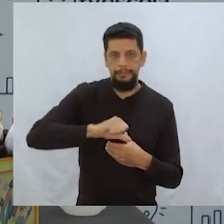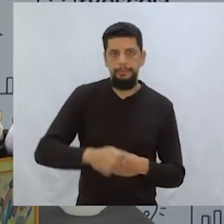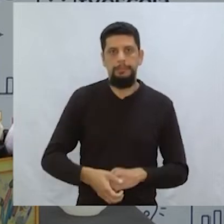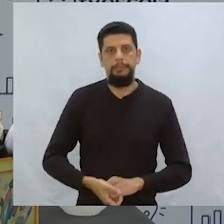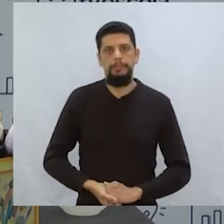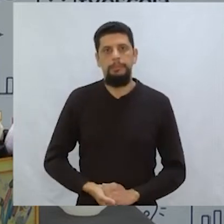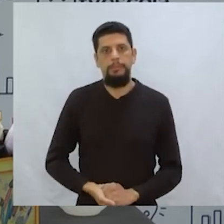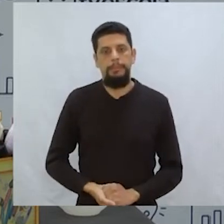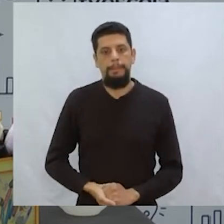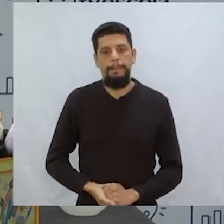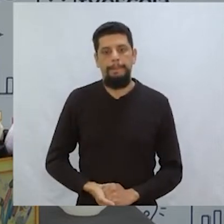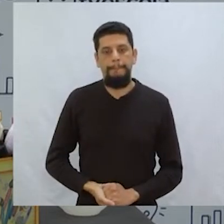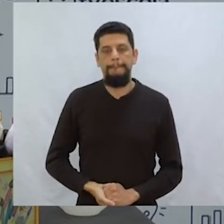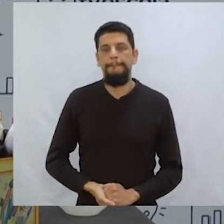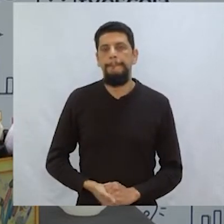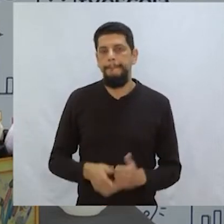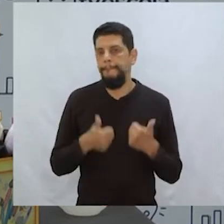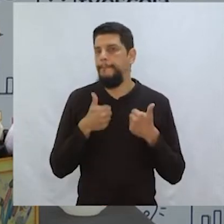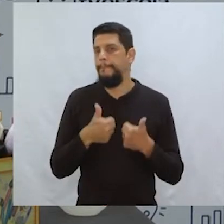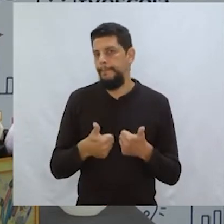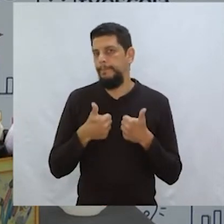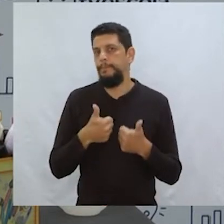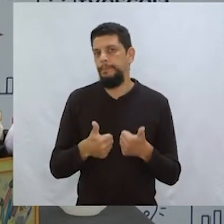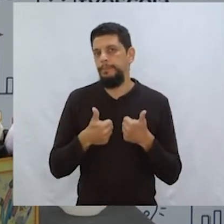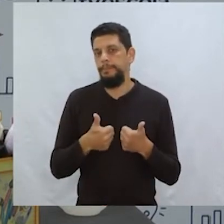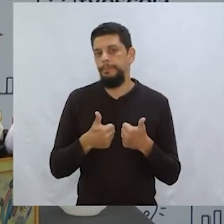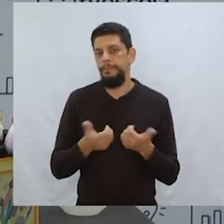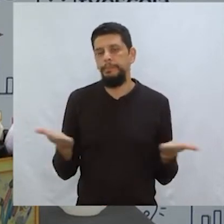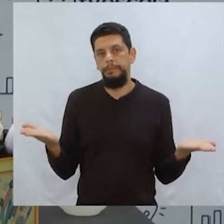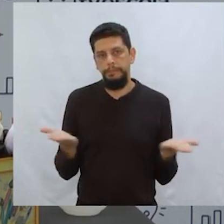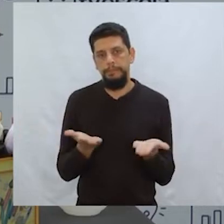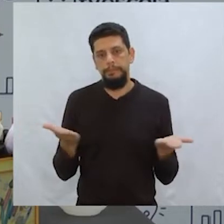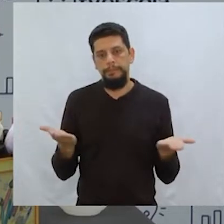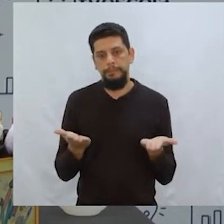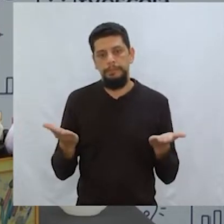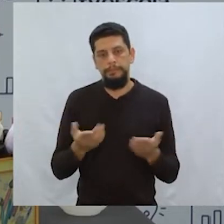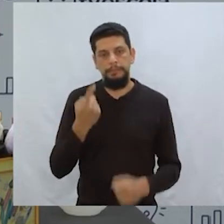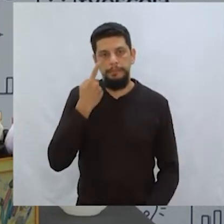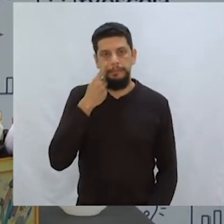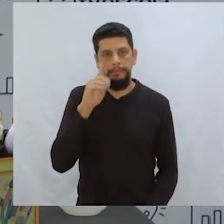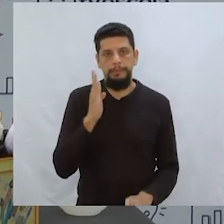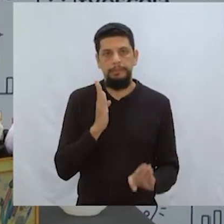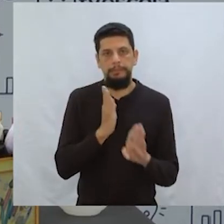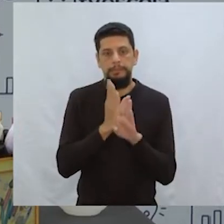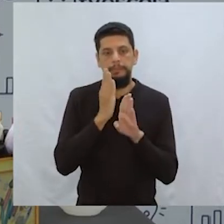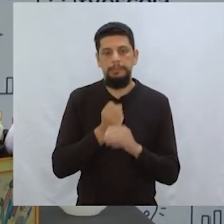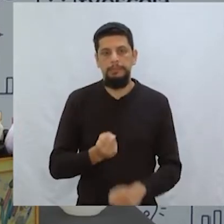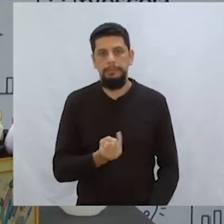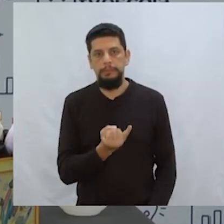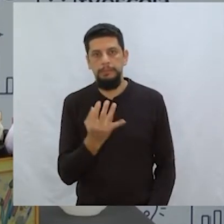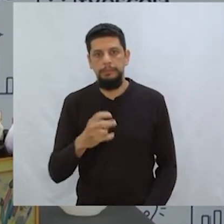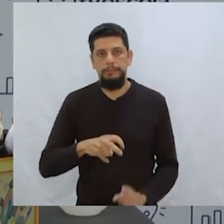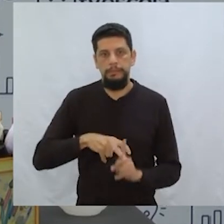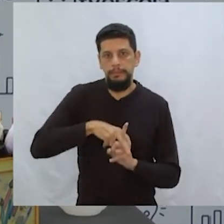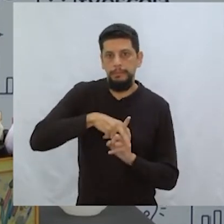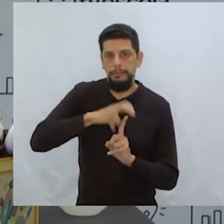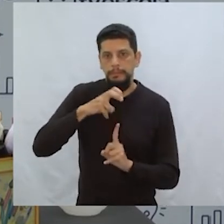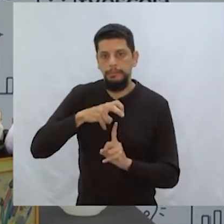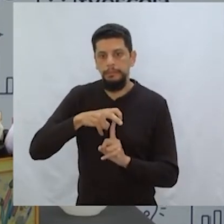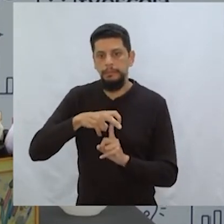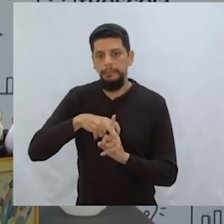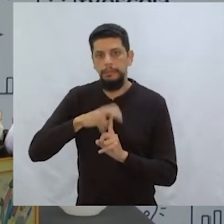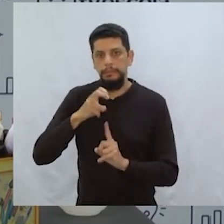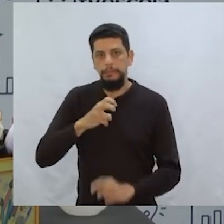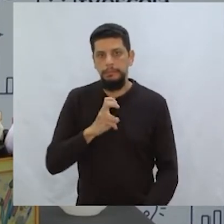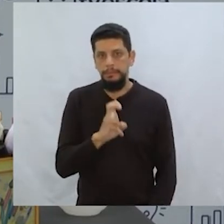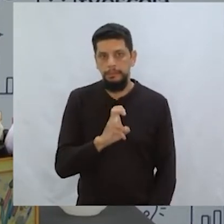preencher. Muito bem. Agora, então, vamos descobrir quantas garrafas